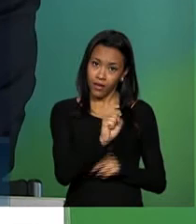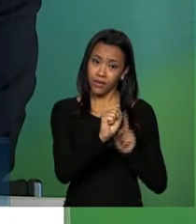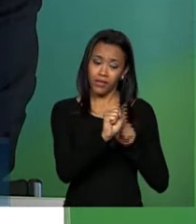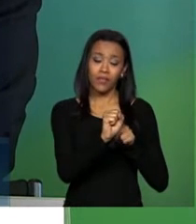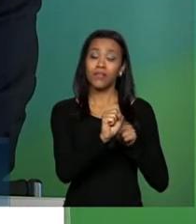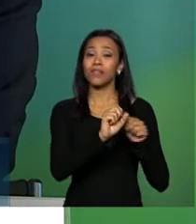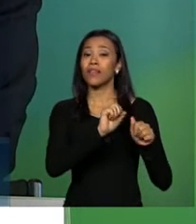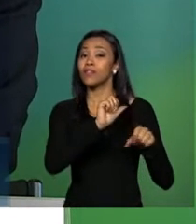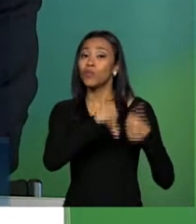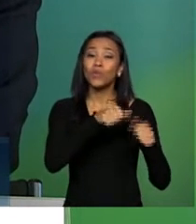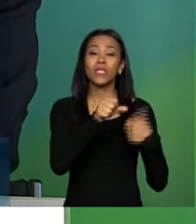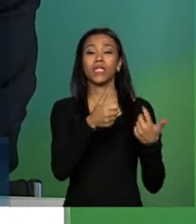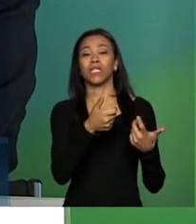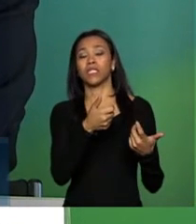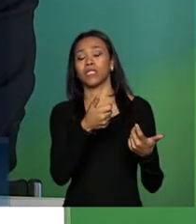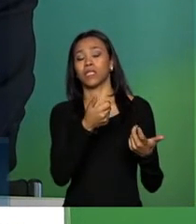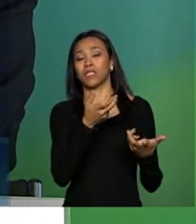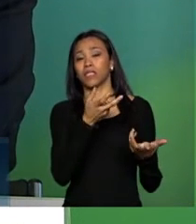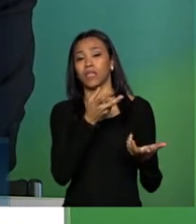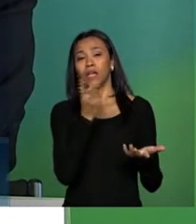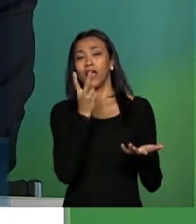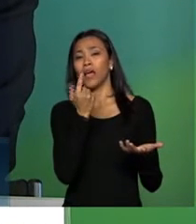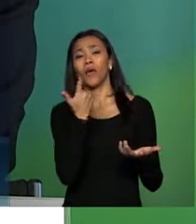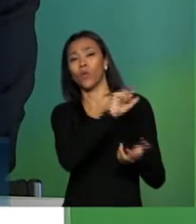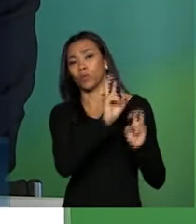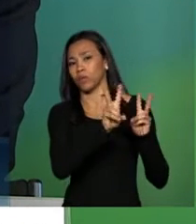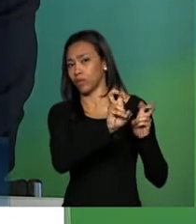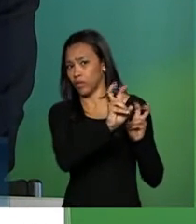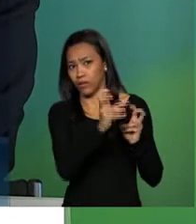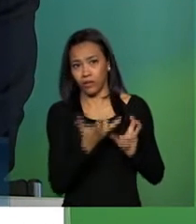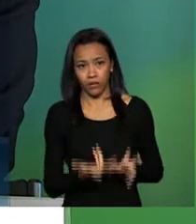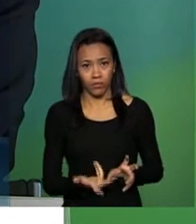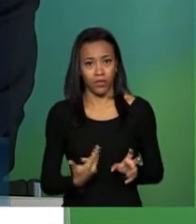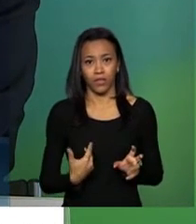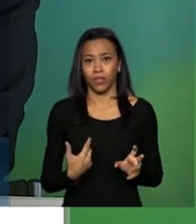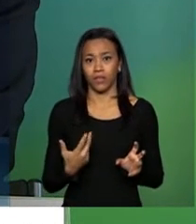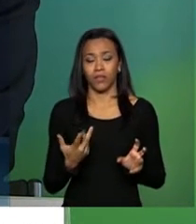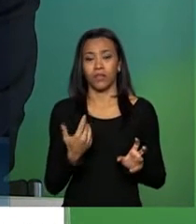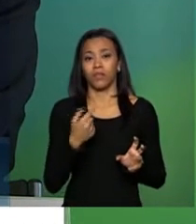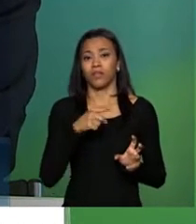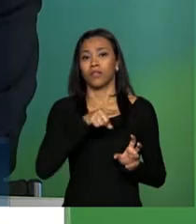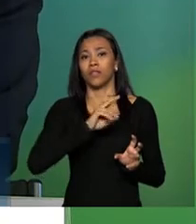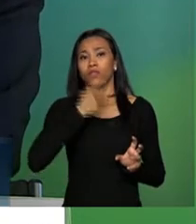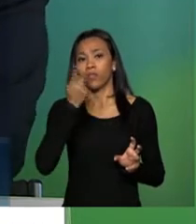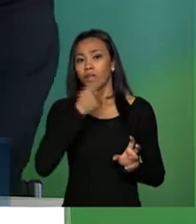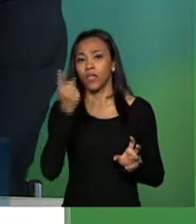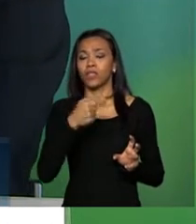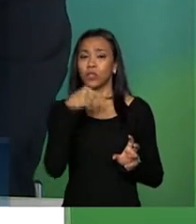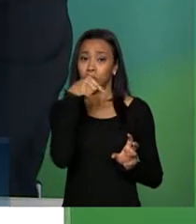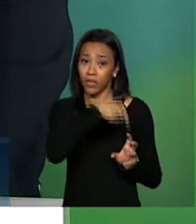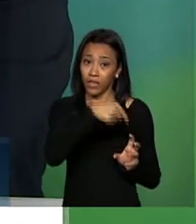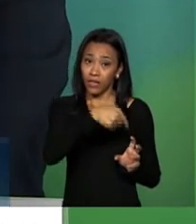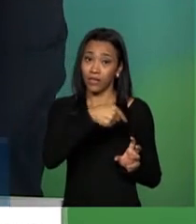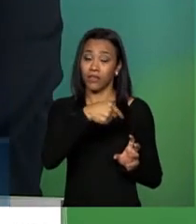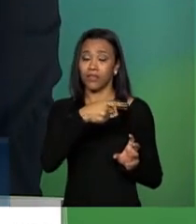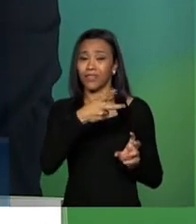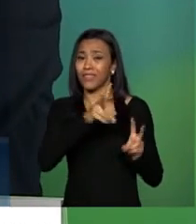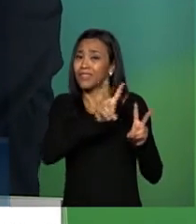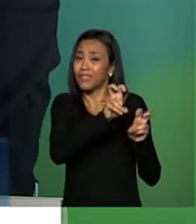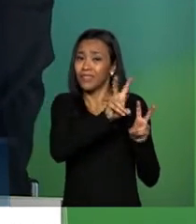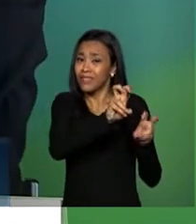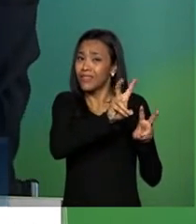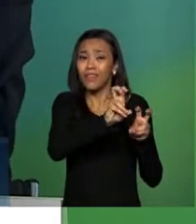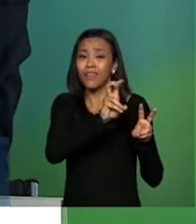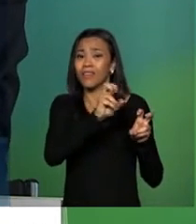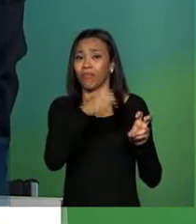do CONFAES, falava-se muito em mecanismo de securitização desses créditos, essa questão não entrou